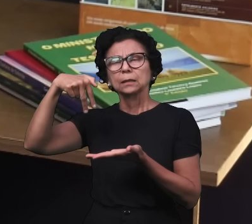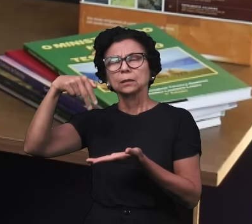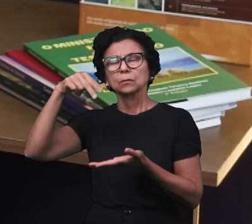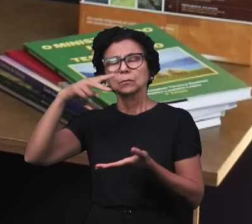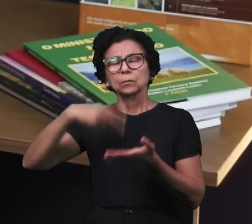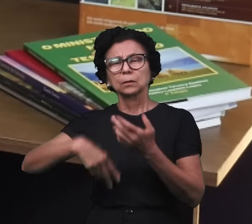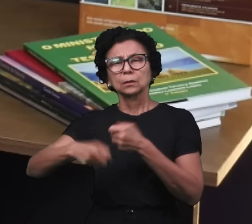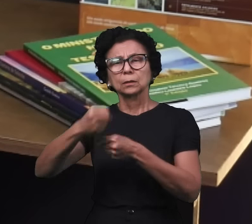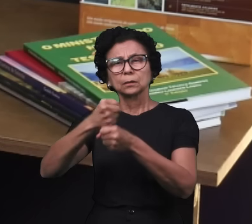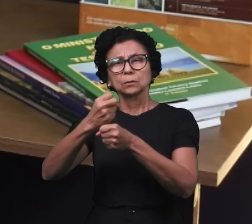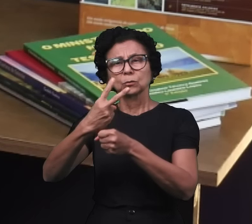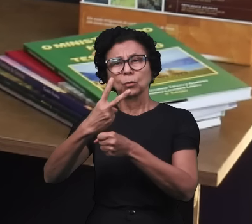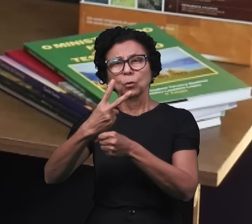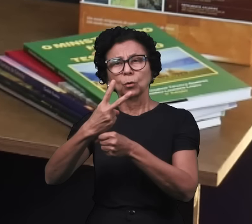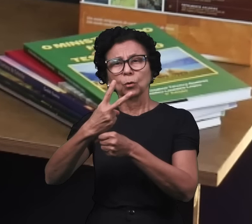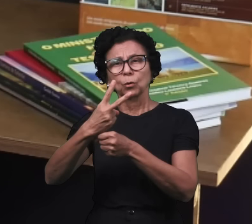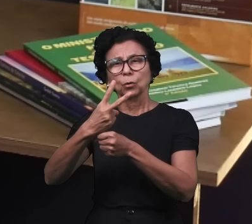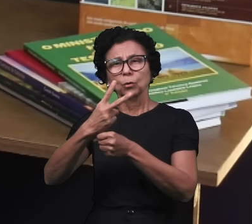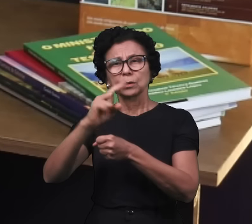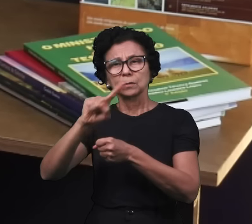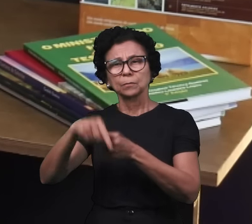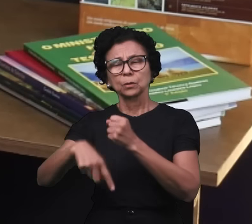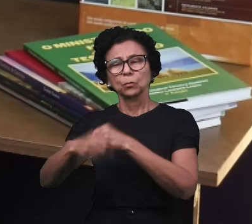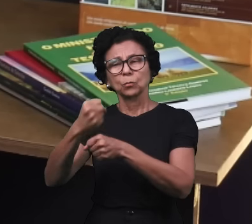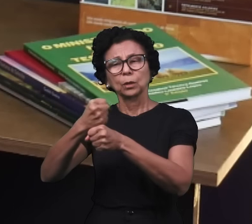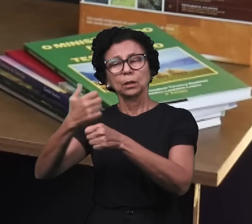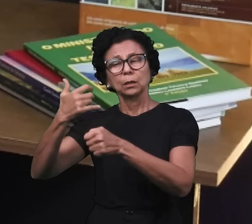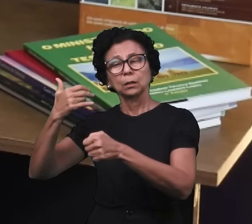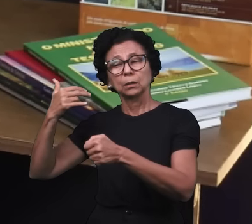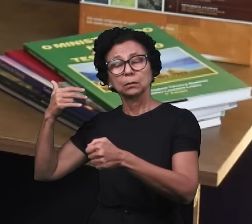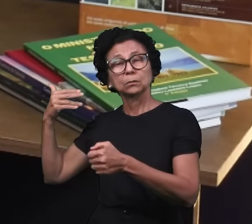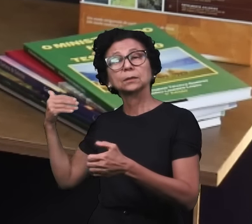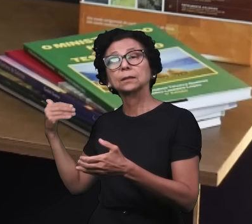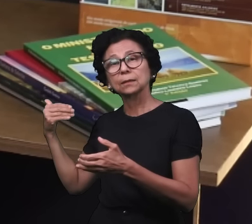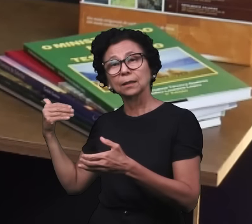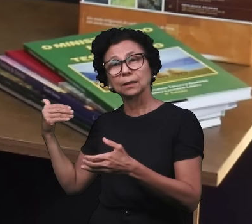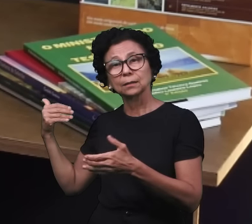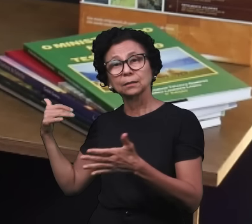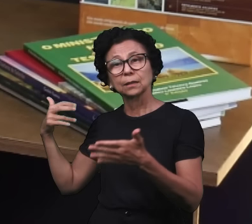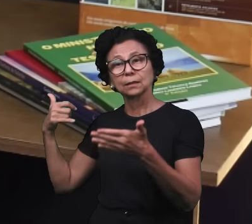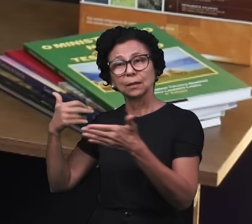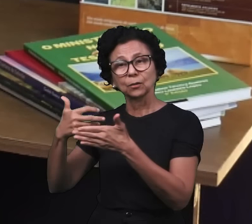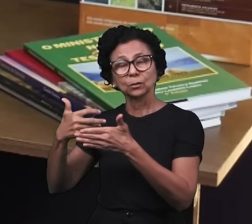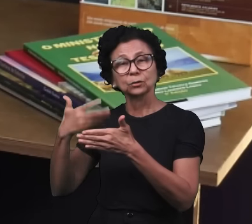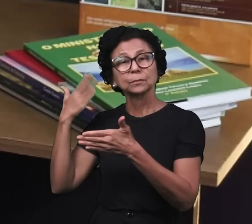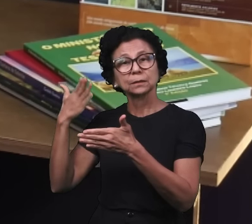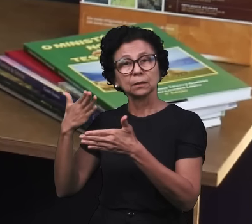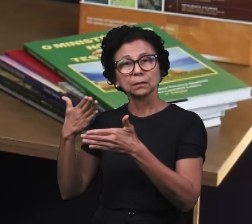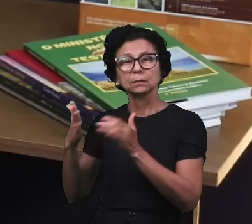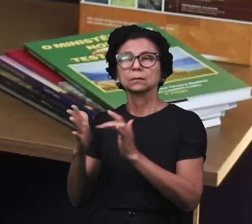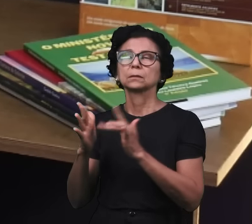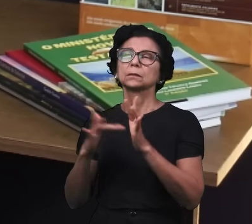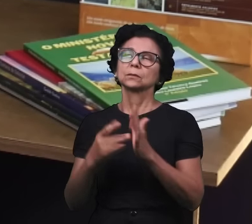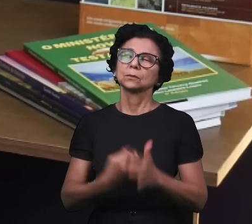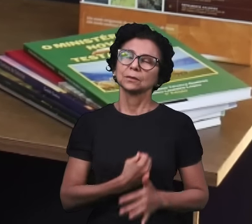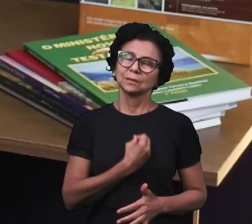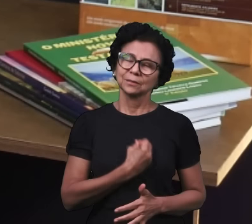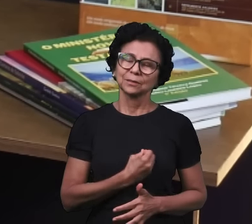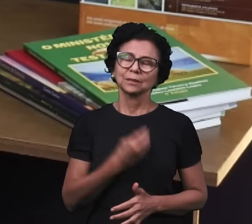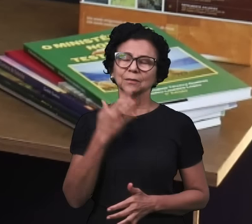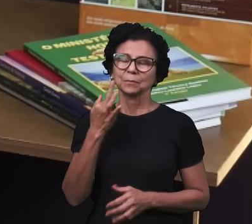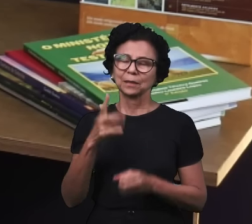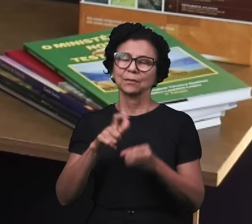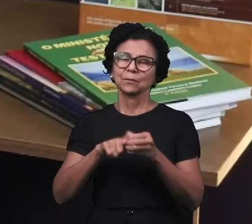mensagem da igreja, qual é a mensagem da igreja? Jesus está vivo e em breve ele vai voltar